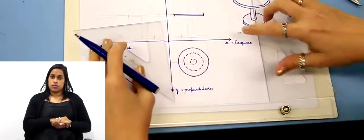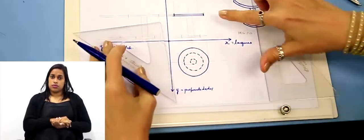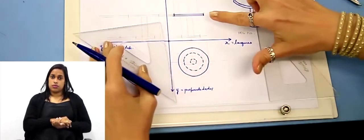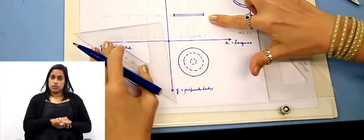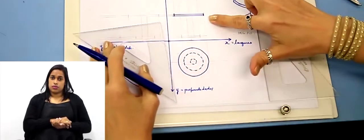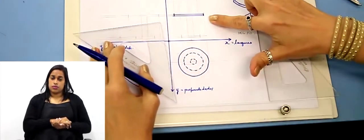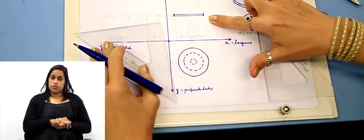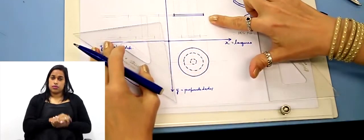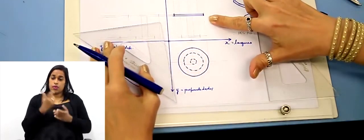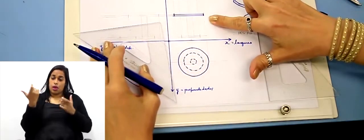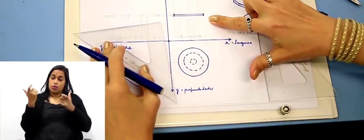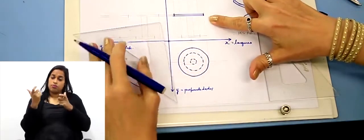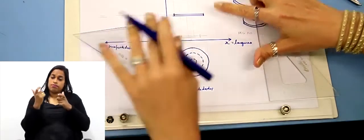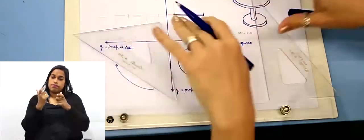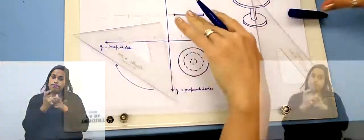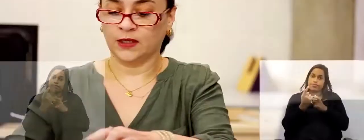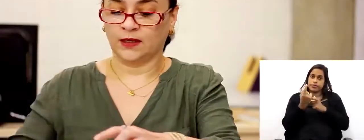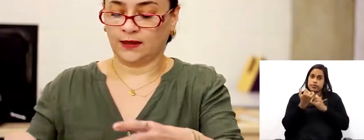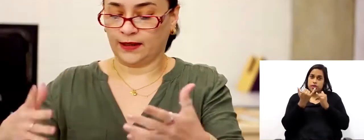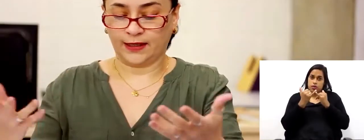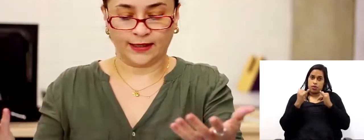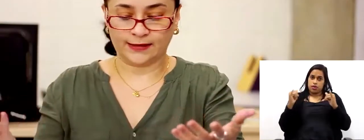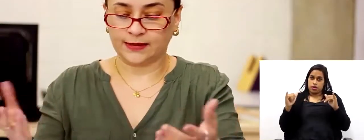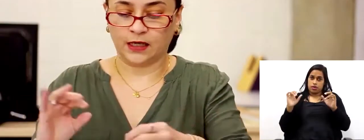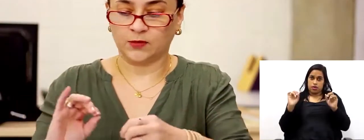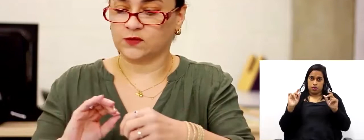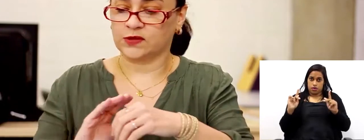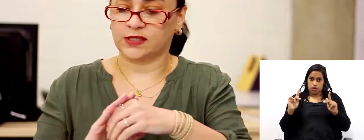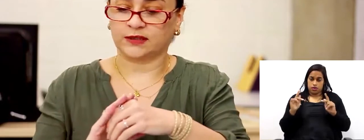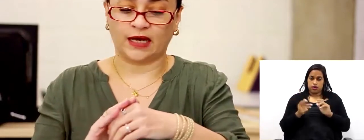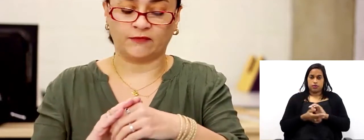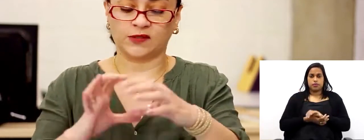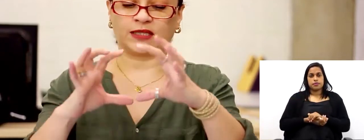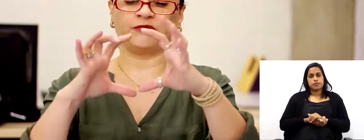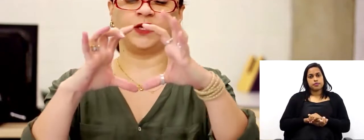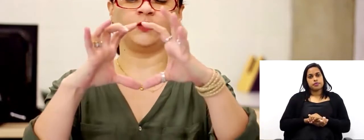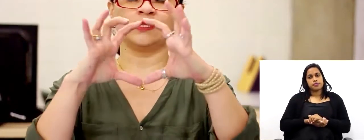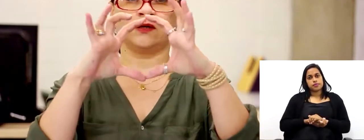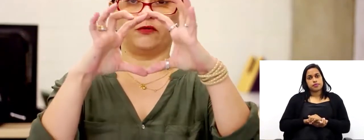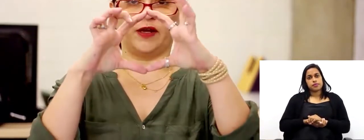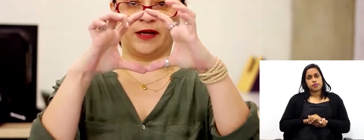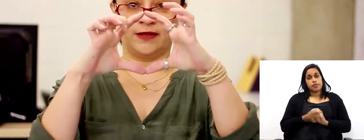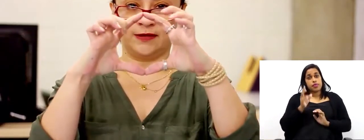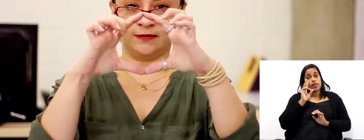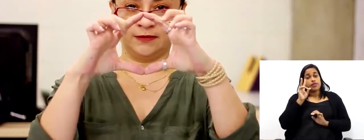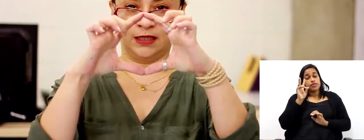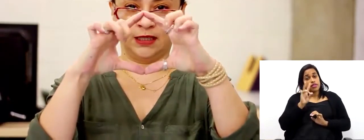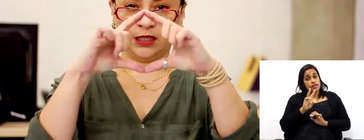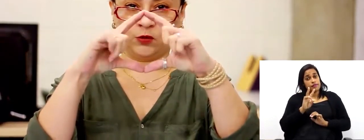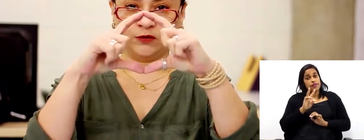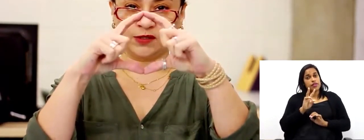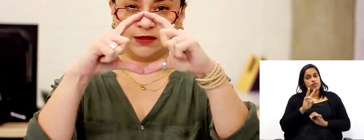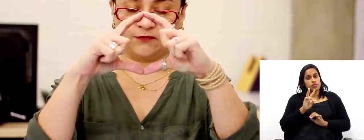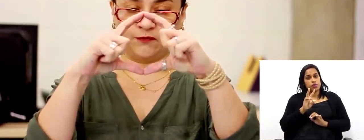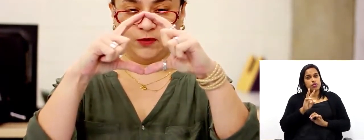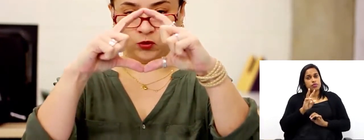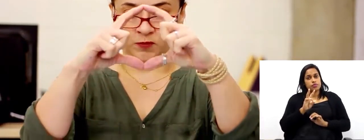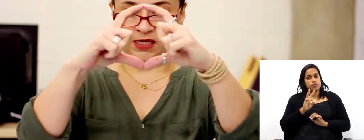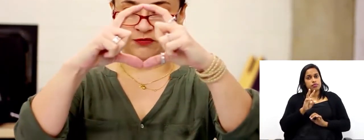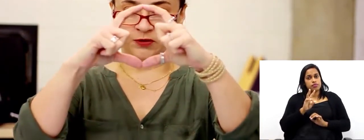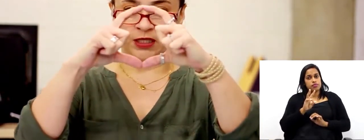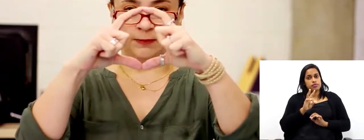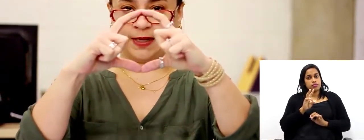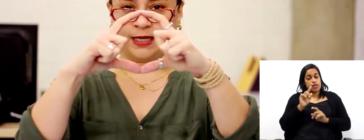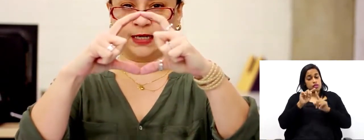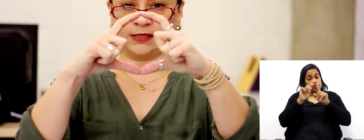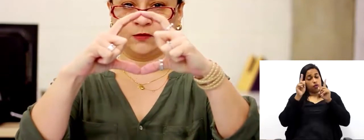reduzida a uma linha. Tá? Então, digamos, você está vendo uma circunferência e quando você... Eu estou